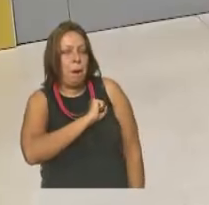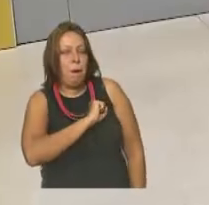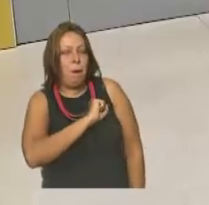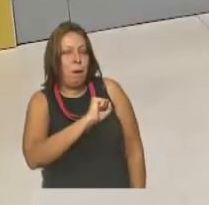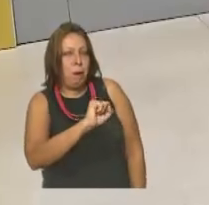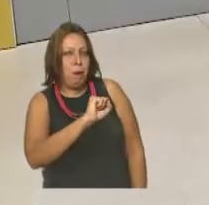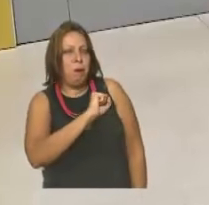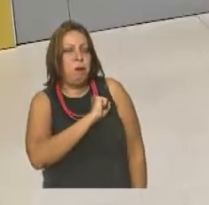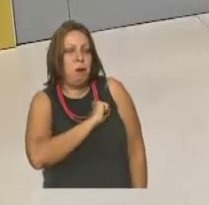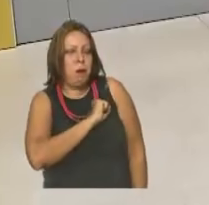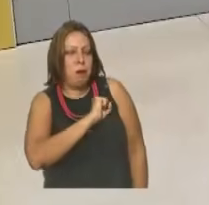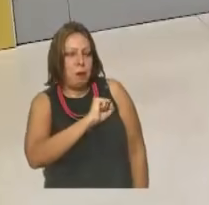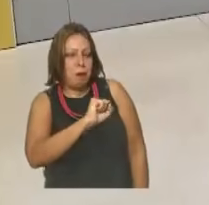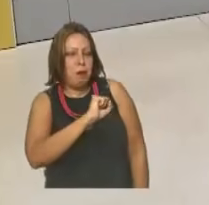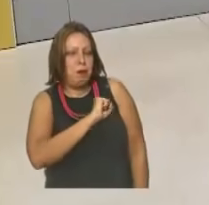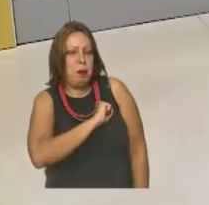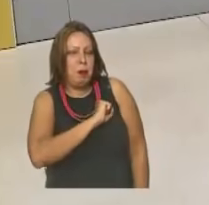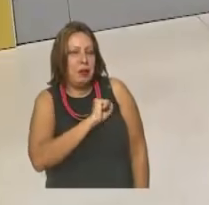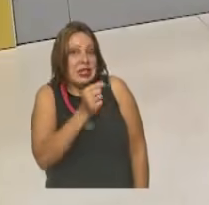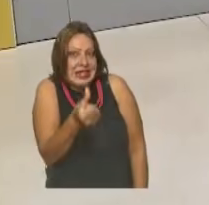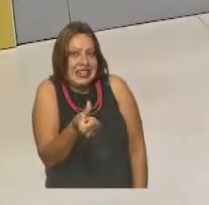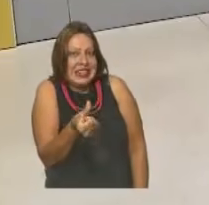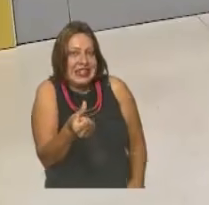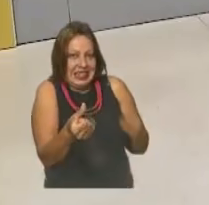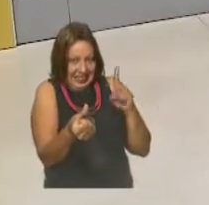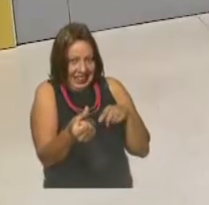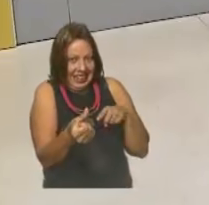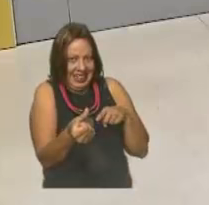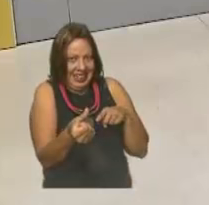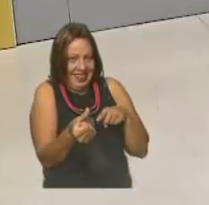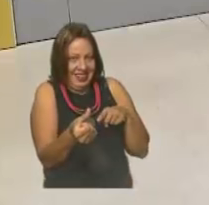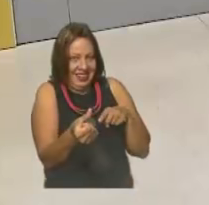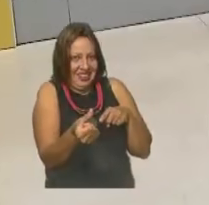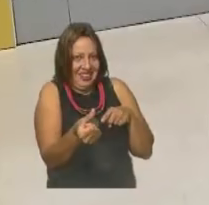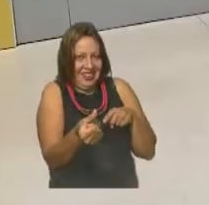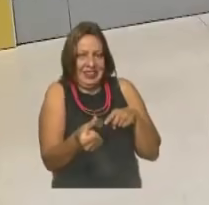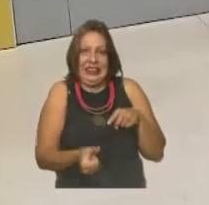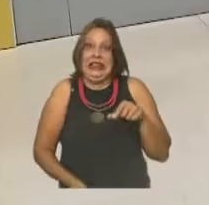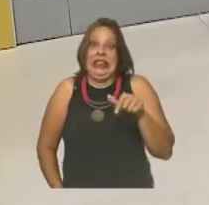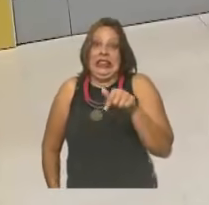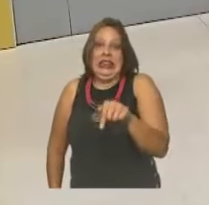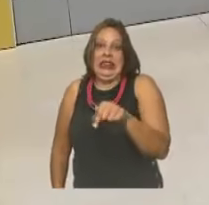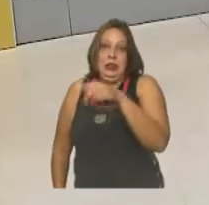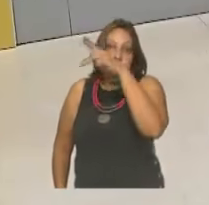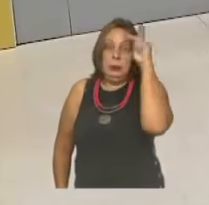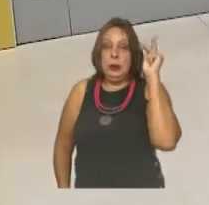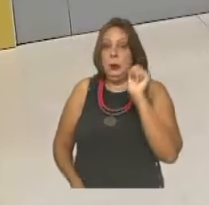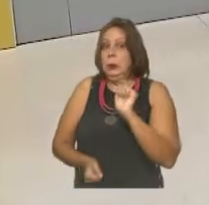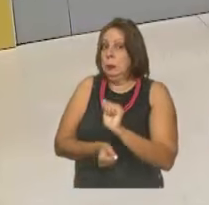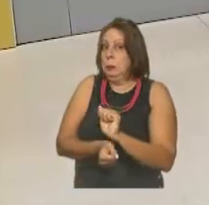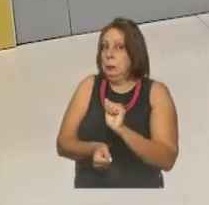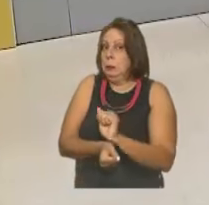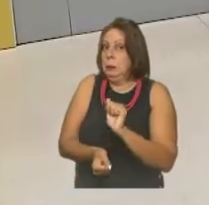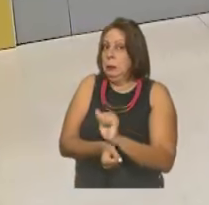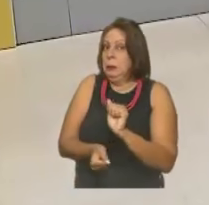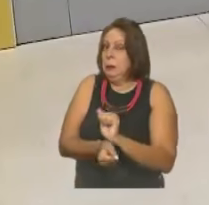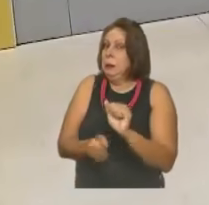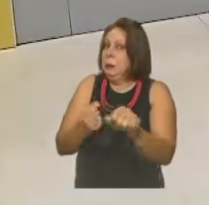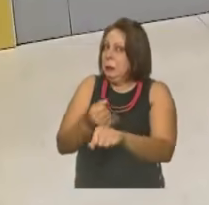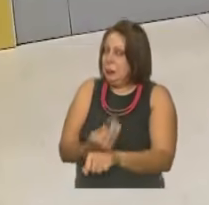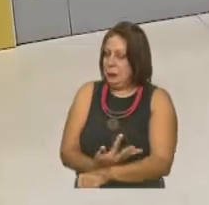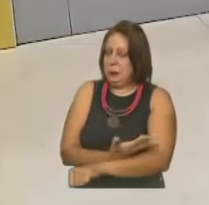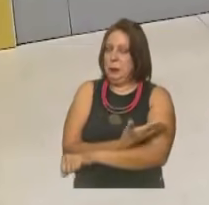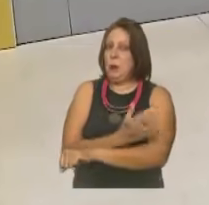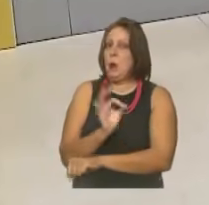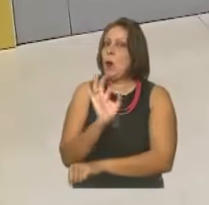mais forte, 6 é a bolinha da vez, 6. 7 títulos na disputa, ainda está emocionante,